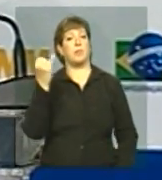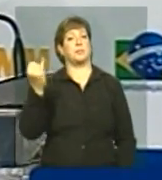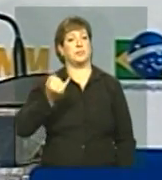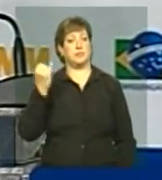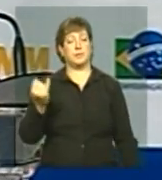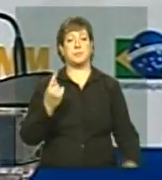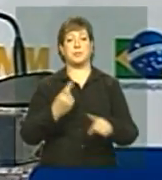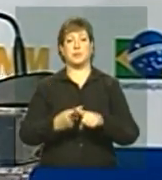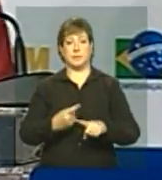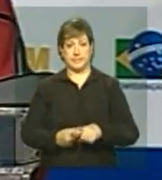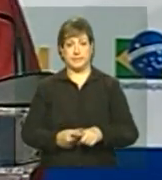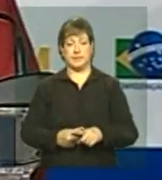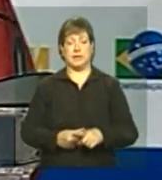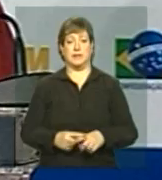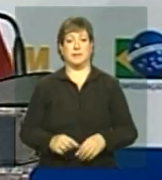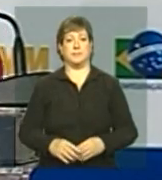porque